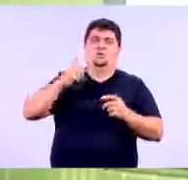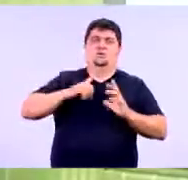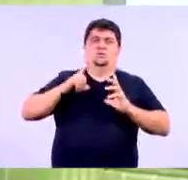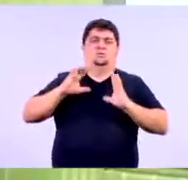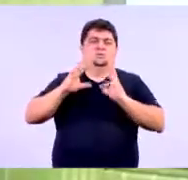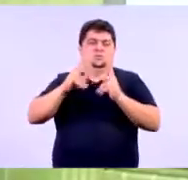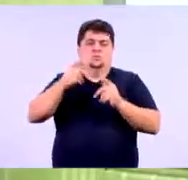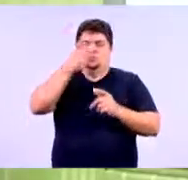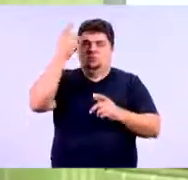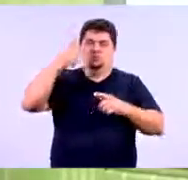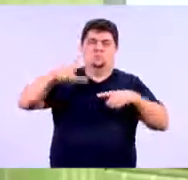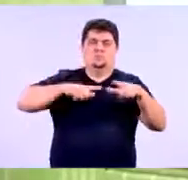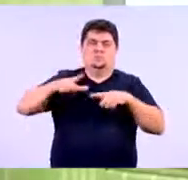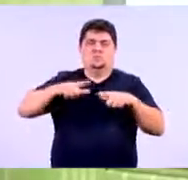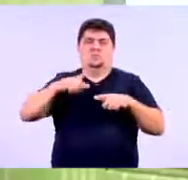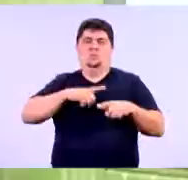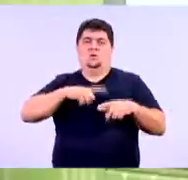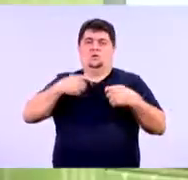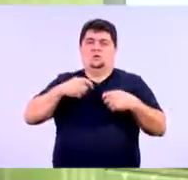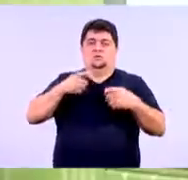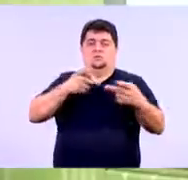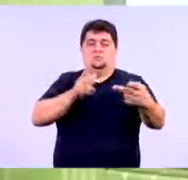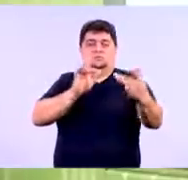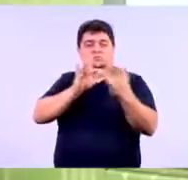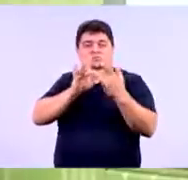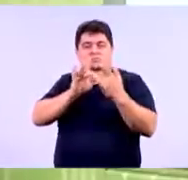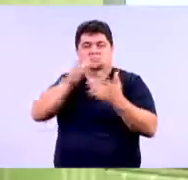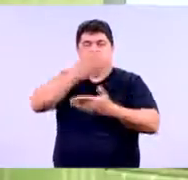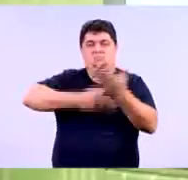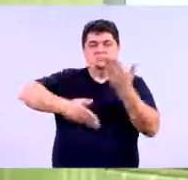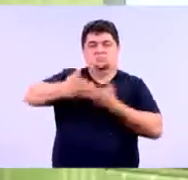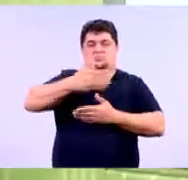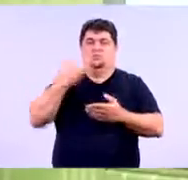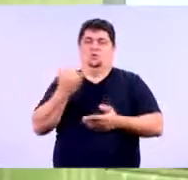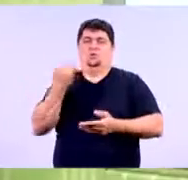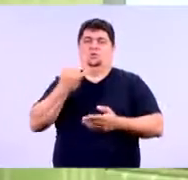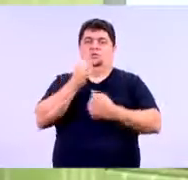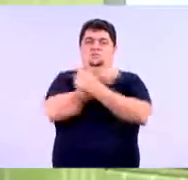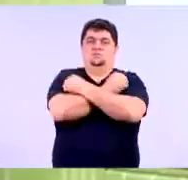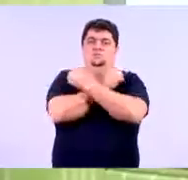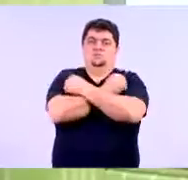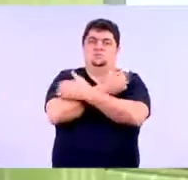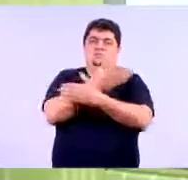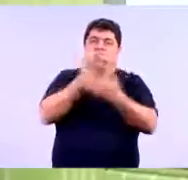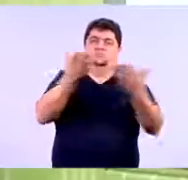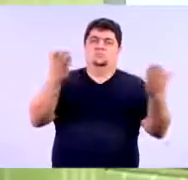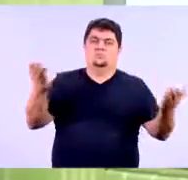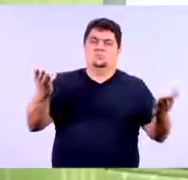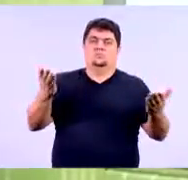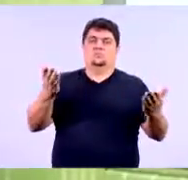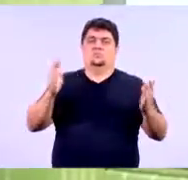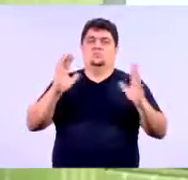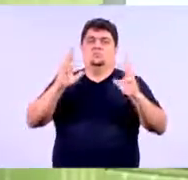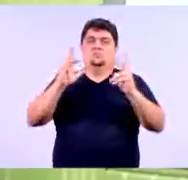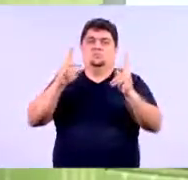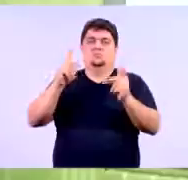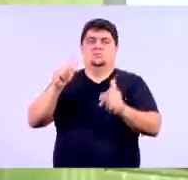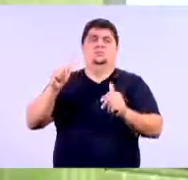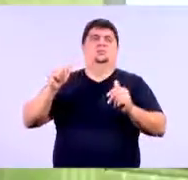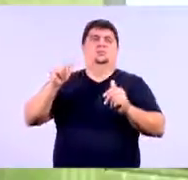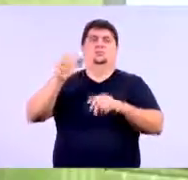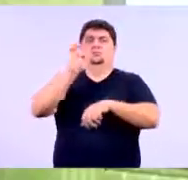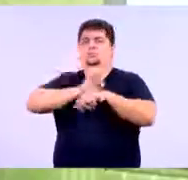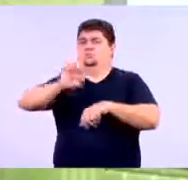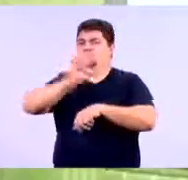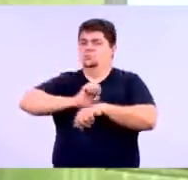equipe externa. Então, é importante que vocês interagem com a gente. E um abraço ao pessoal de todo o Cone Sul do nosso estado, ao